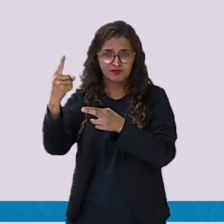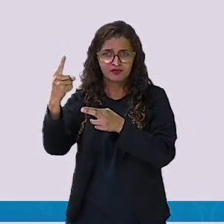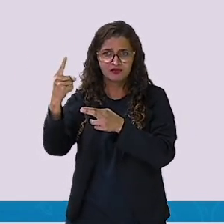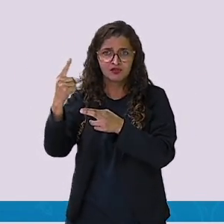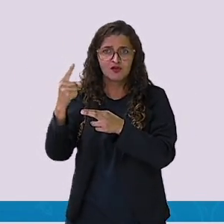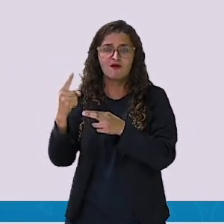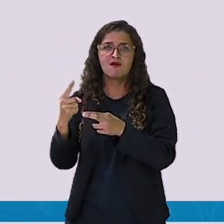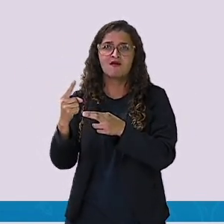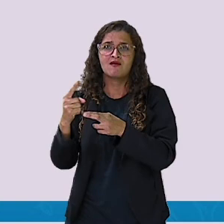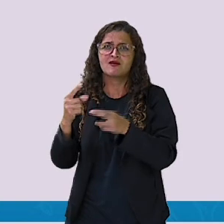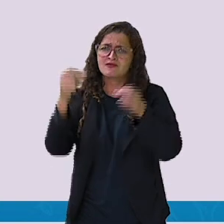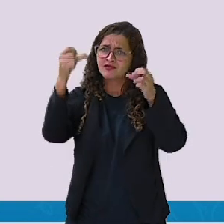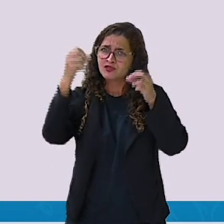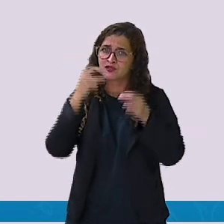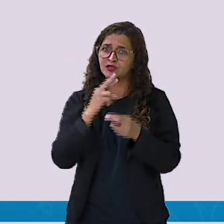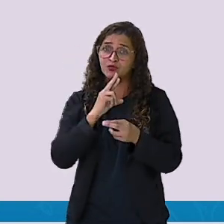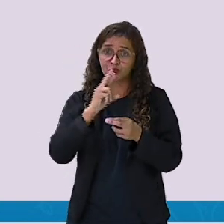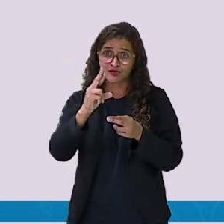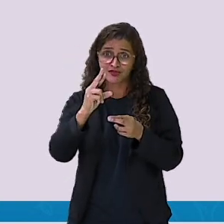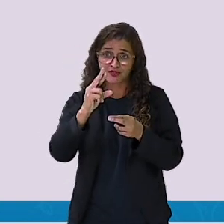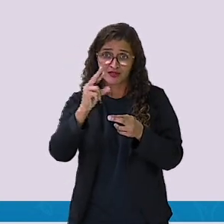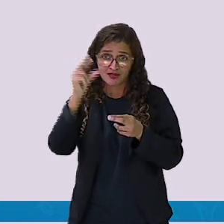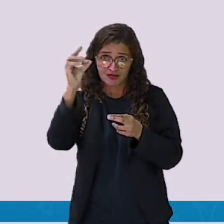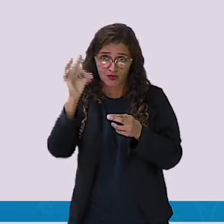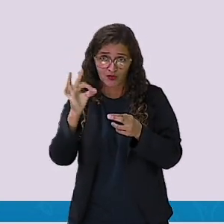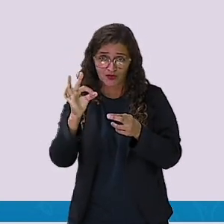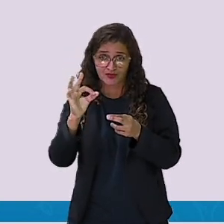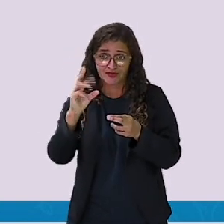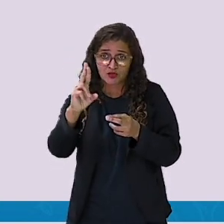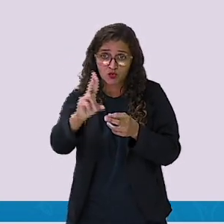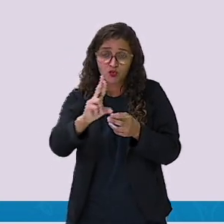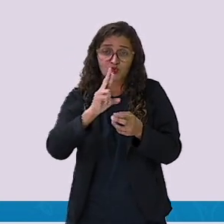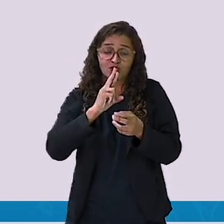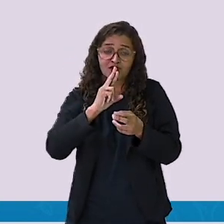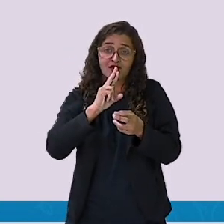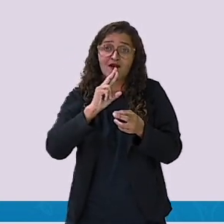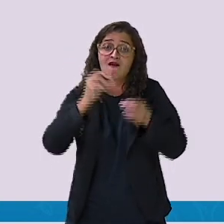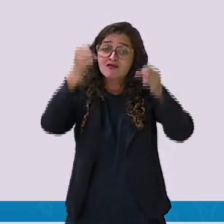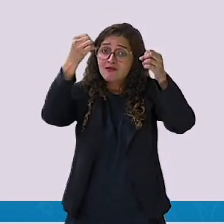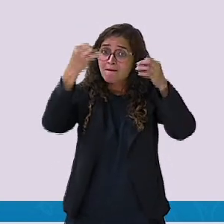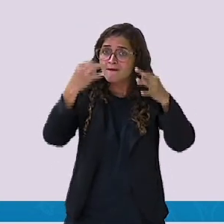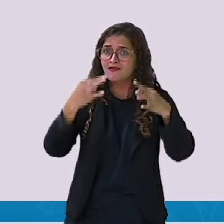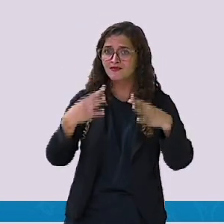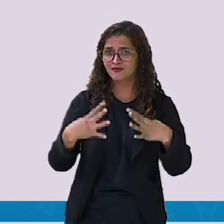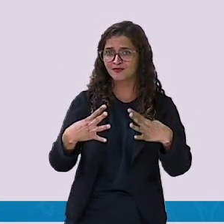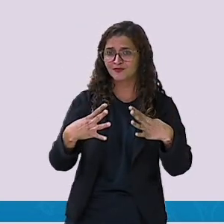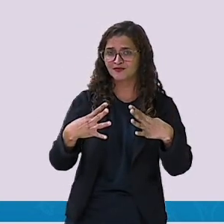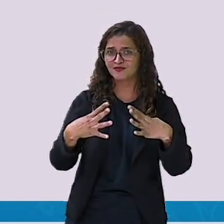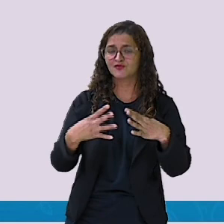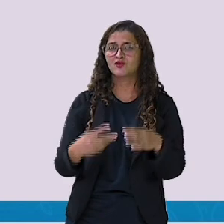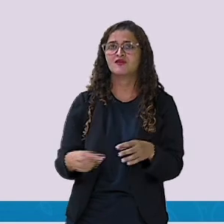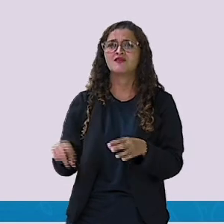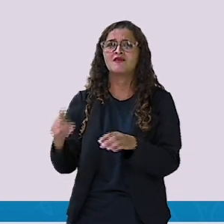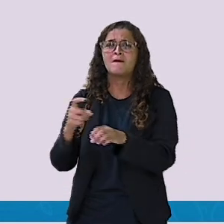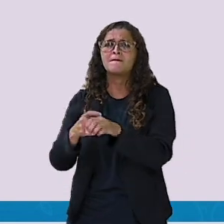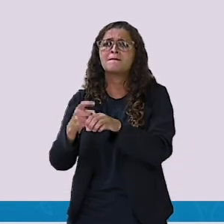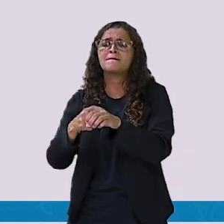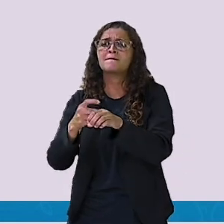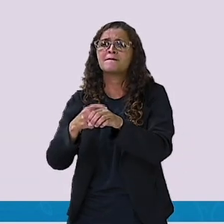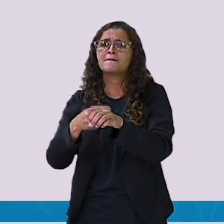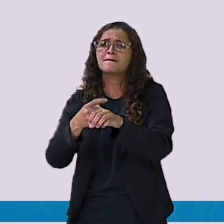indústria metalúrgica, linha de produção de motos. Ela está dentro das indústrias de bem duráveis, porque ele